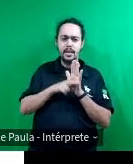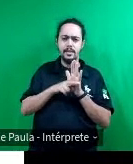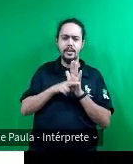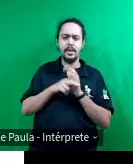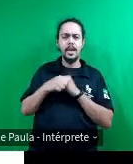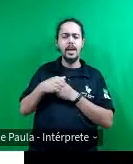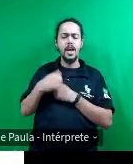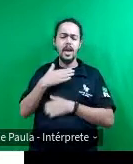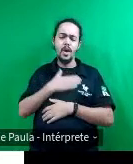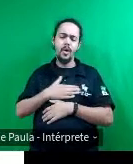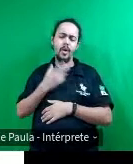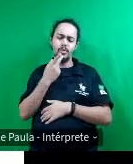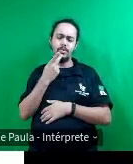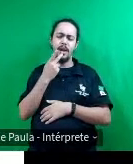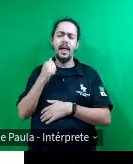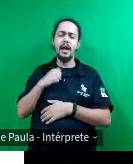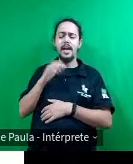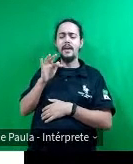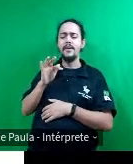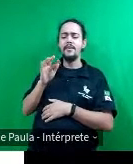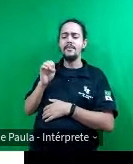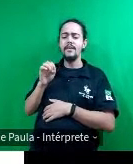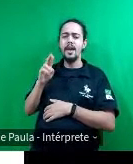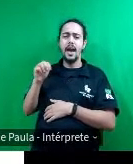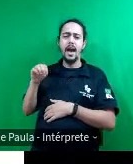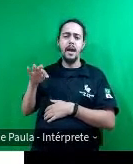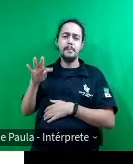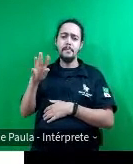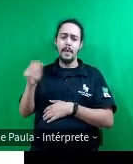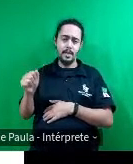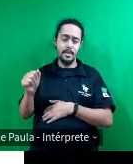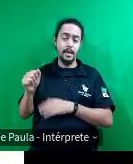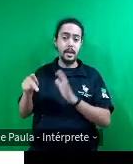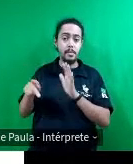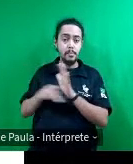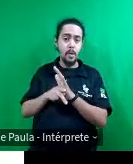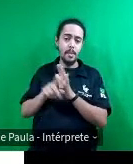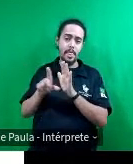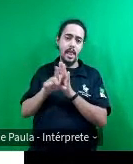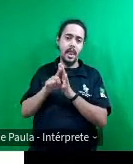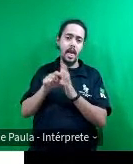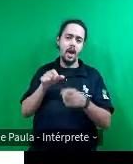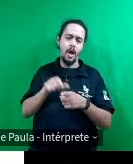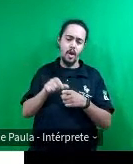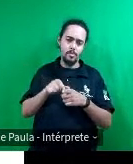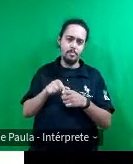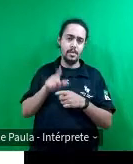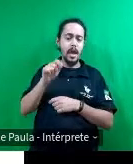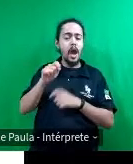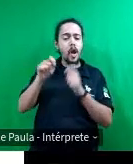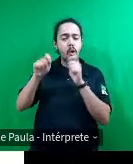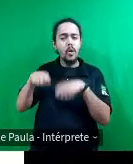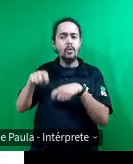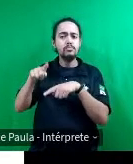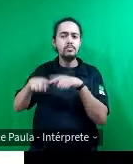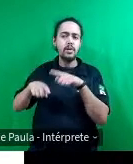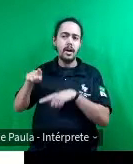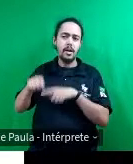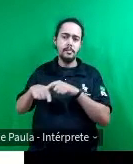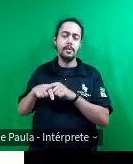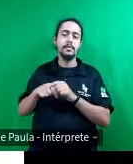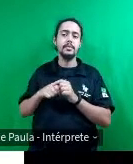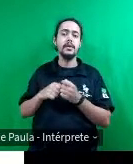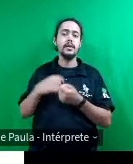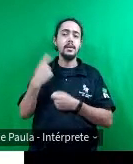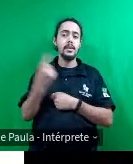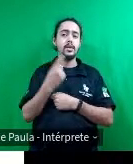ferramenta, que na verdade deriva da utilização das leis de Ohm, mas é uma ferramenta desse divisor de tensão, que o